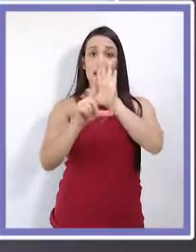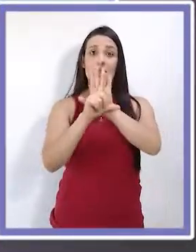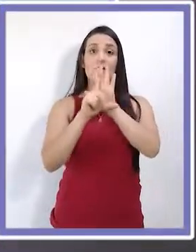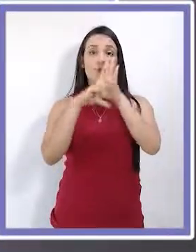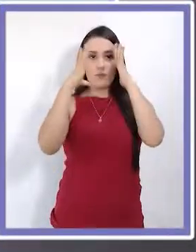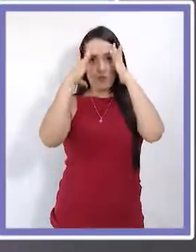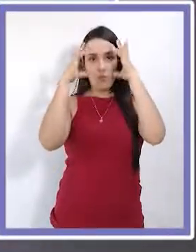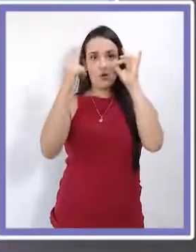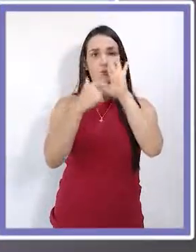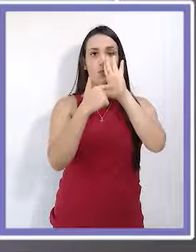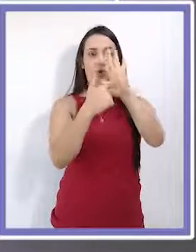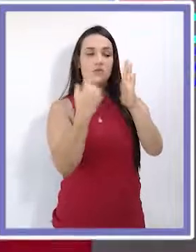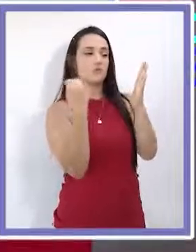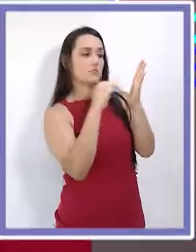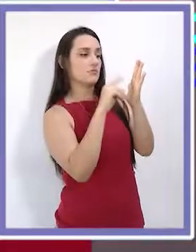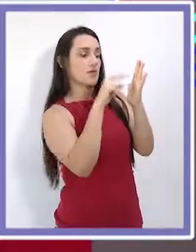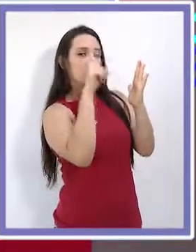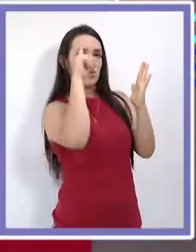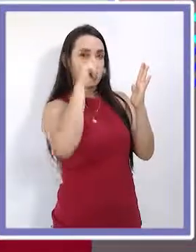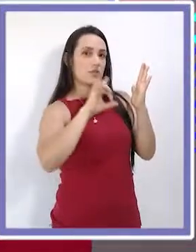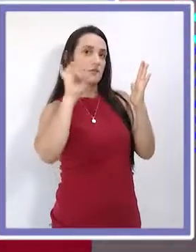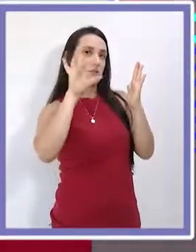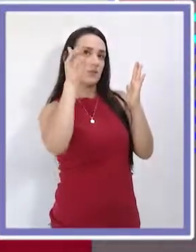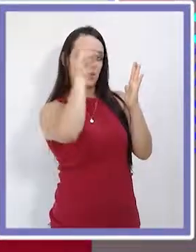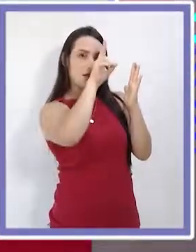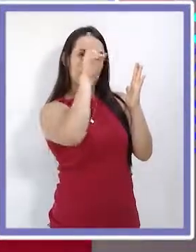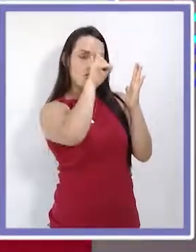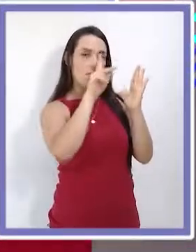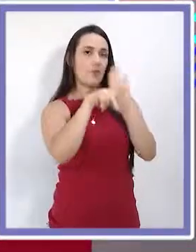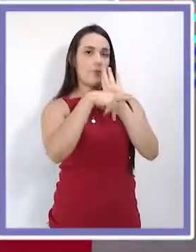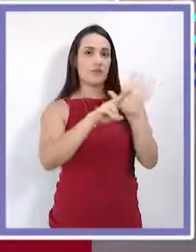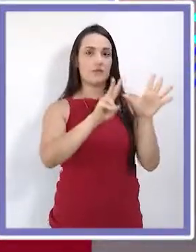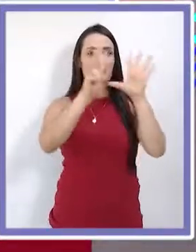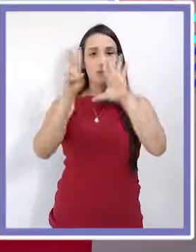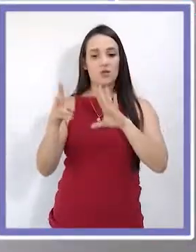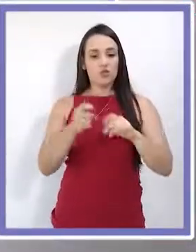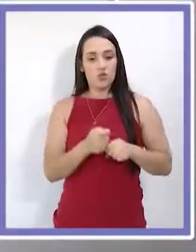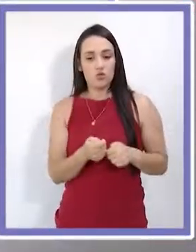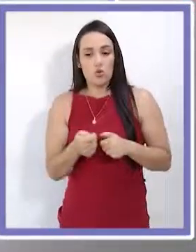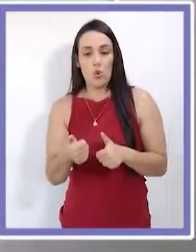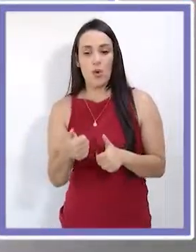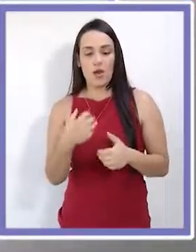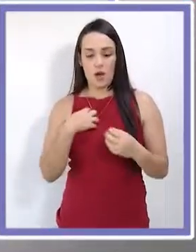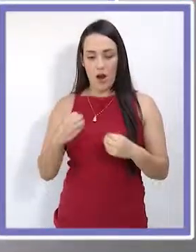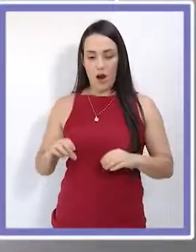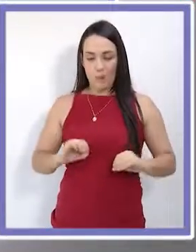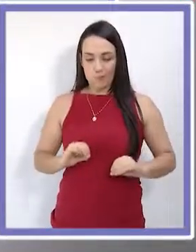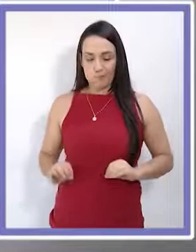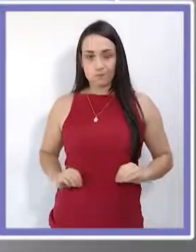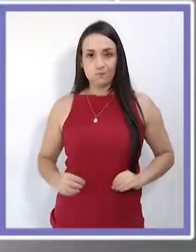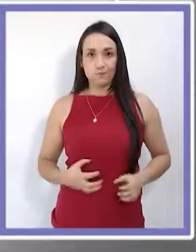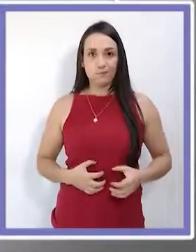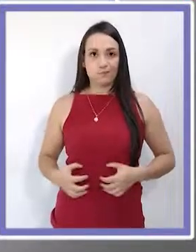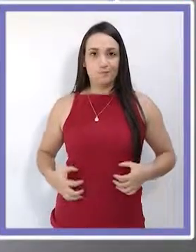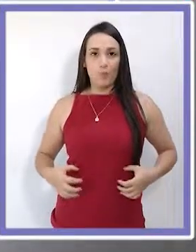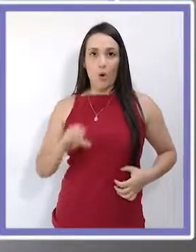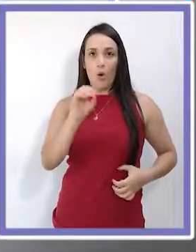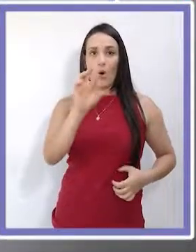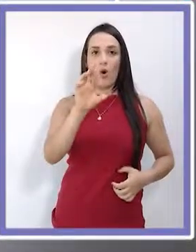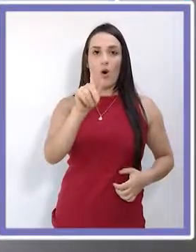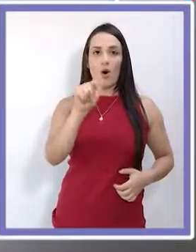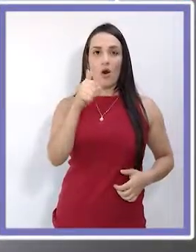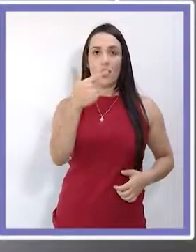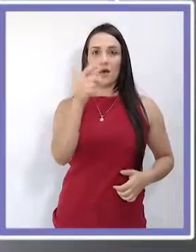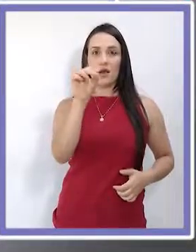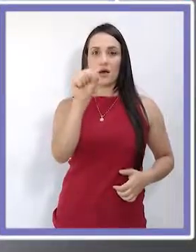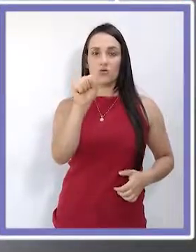5.414, trazendo, então, oficialmente para o nosso calendário de eventos a Semana Estadual de Órgãos e Tecidos, que debate a